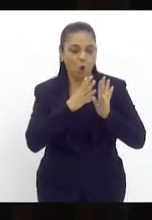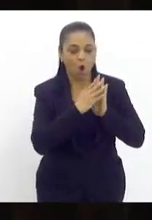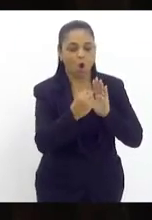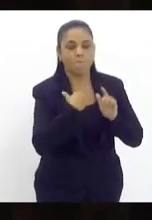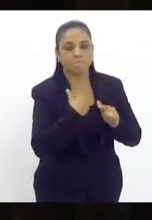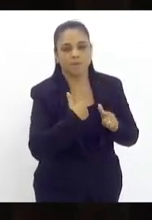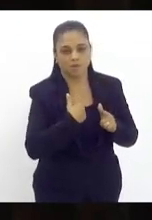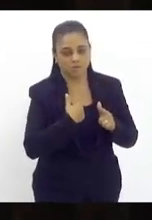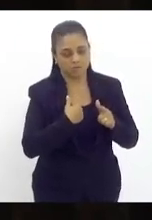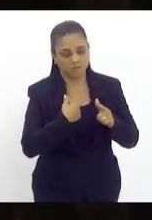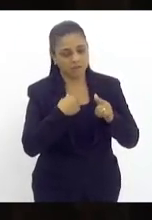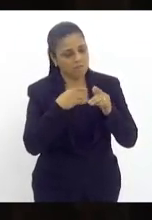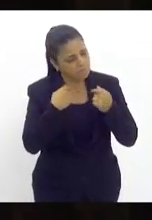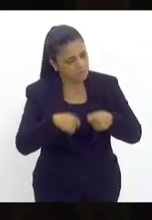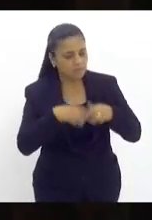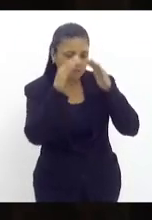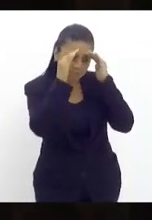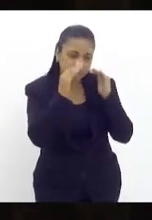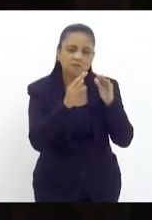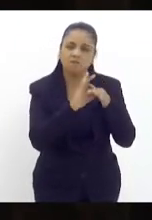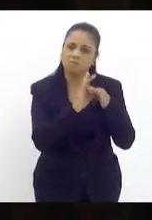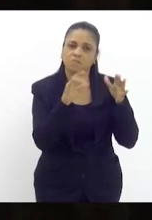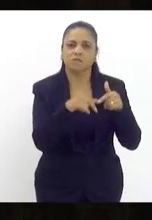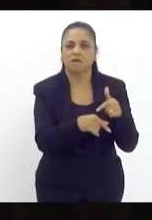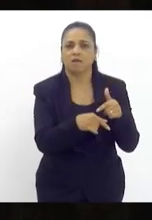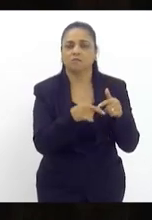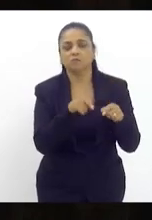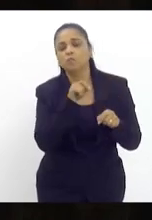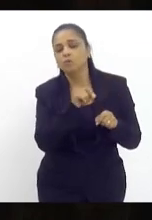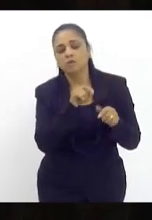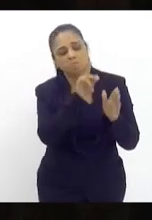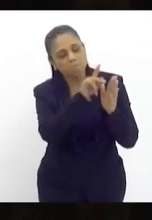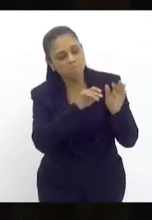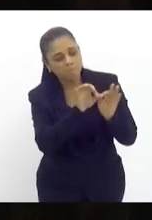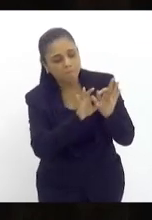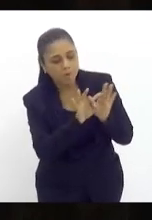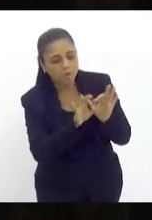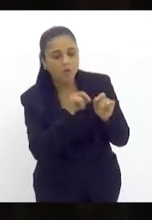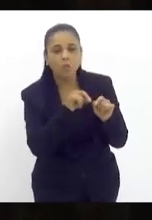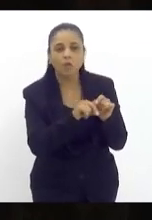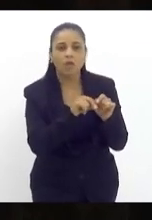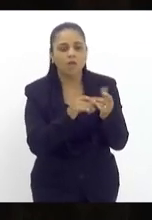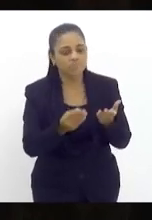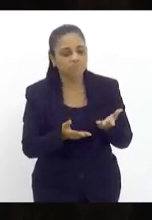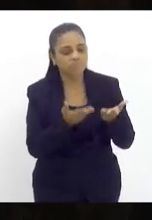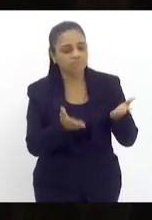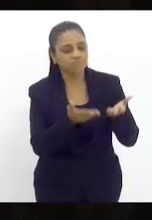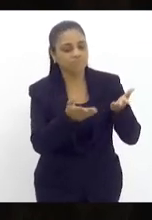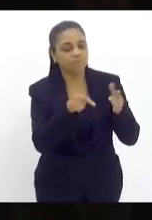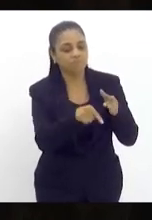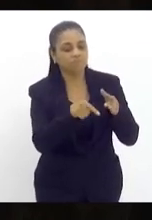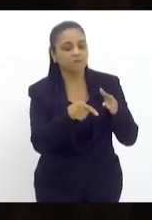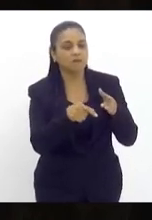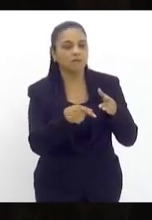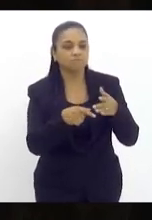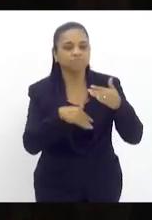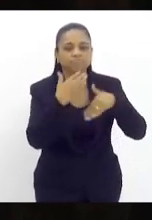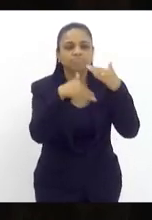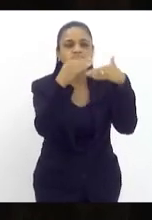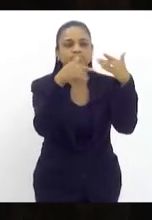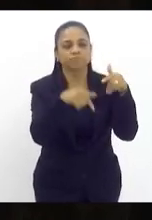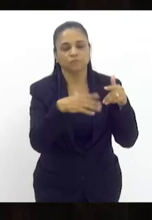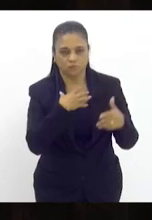meta e sonho. Para que ele foi feito? Qual é a missão dele? Eu vou dar, né, a plataforma para ele voar.